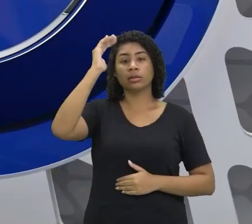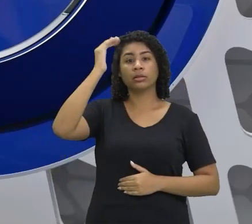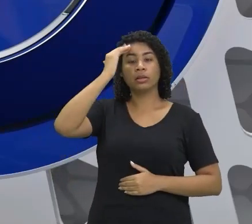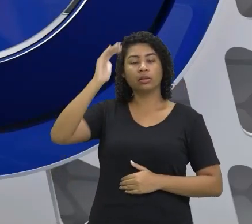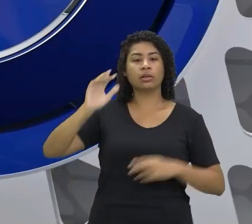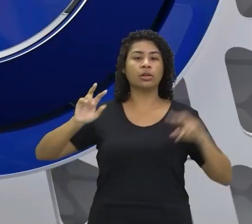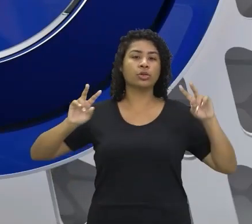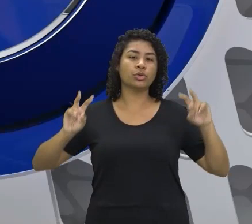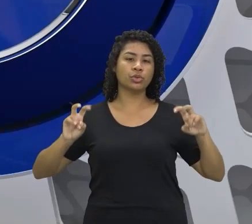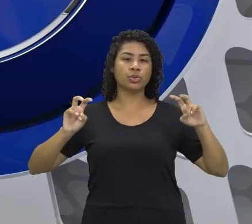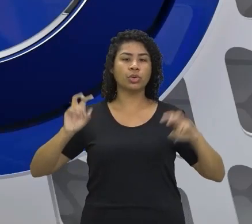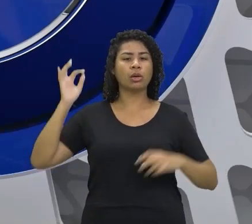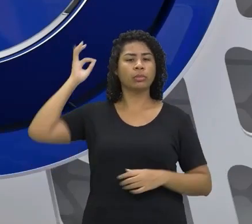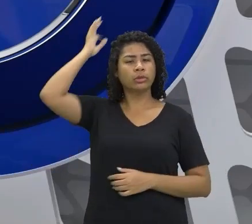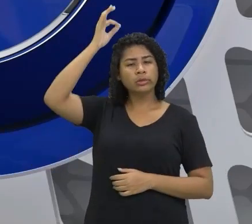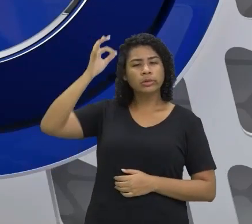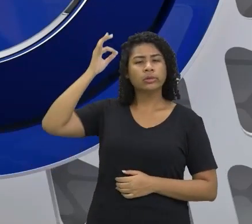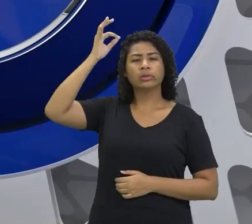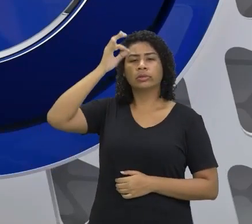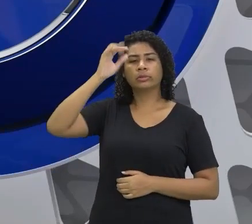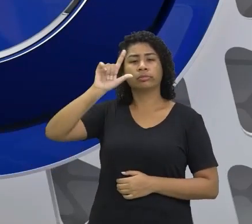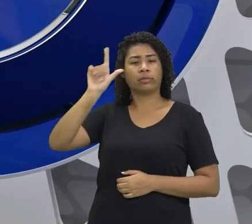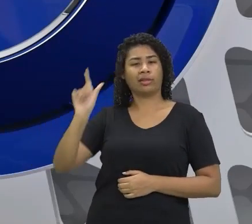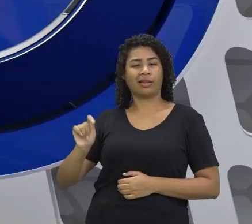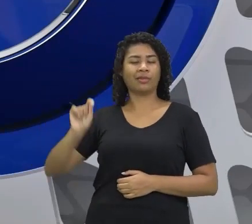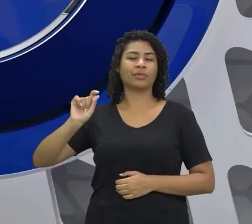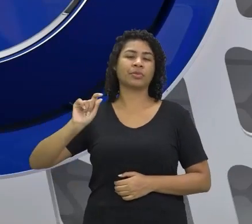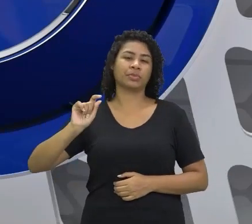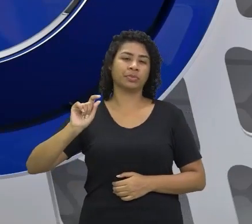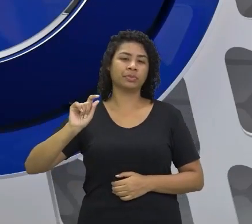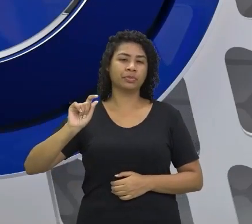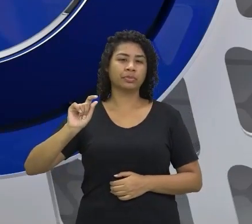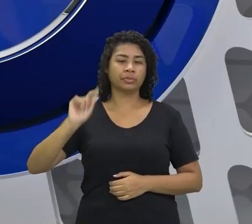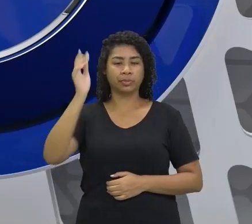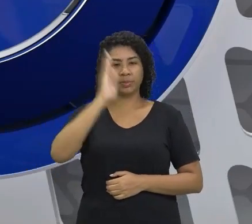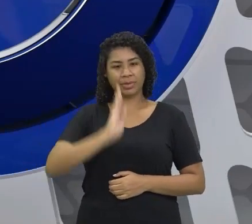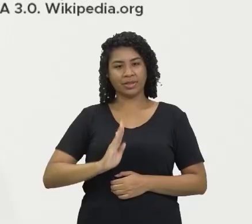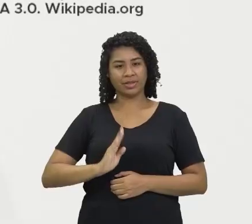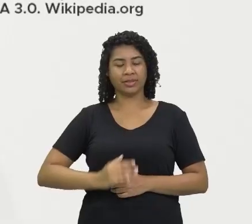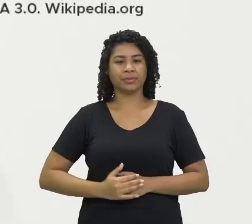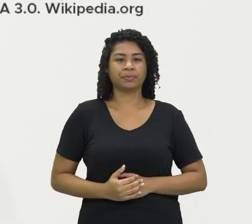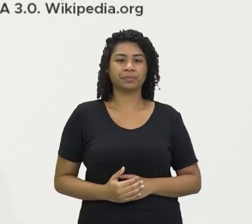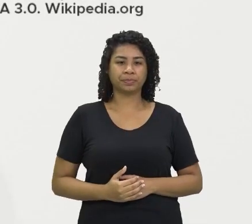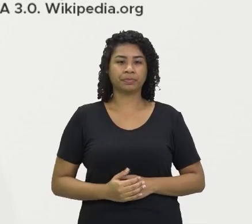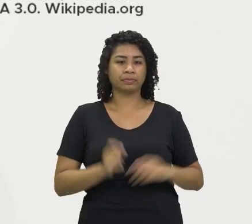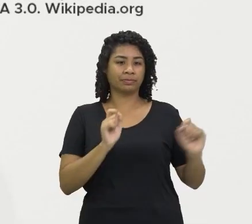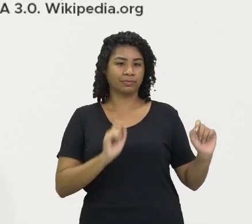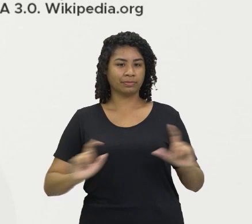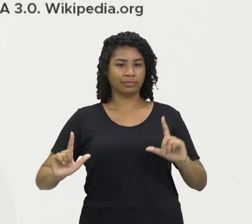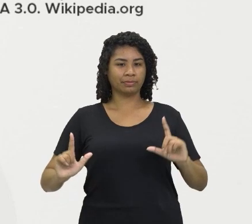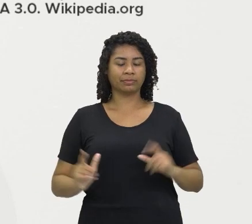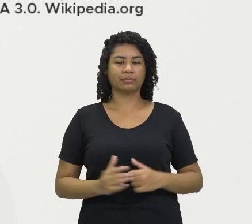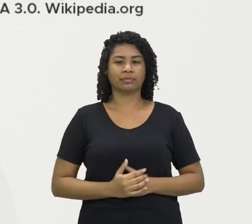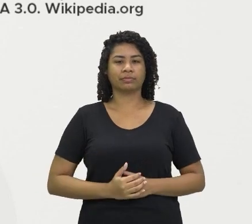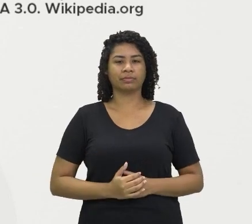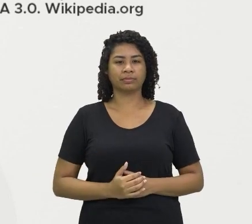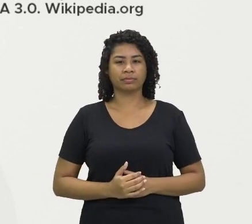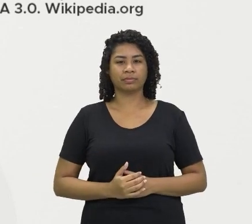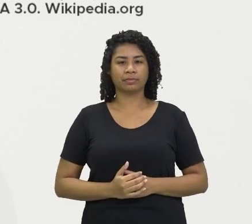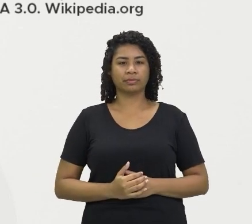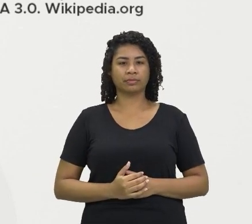a espiritualidade afro-brasileira, né? E aqui, na próxima cartela, a gente vai olhar esses elementos.